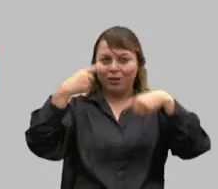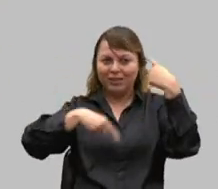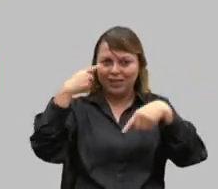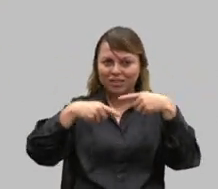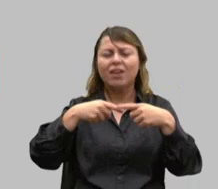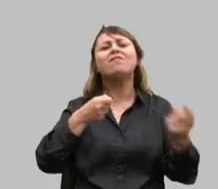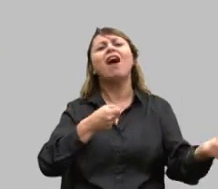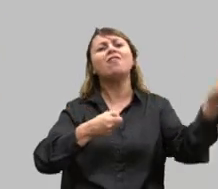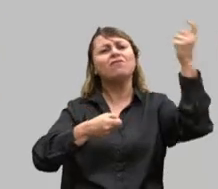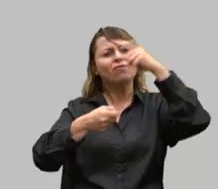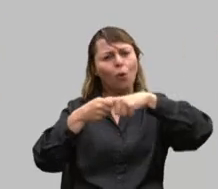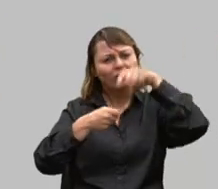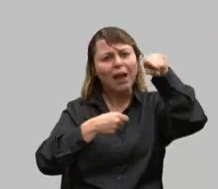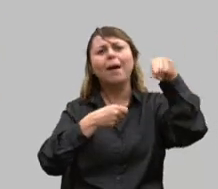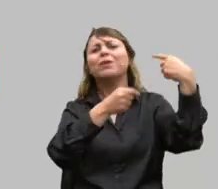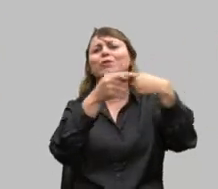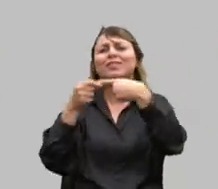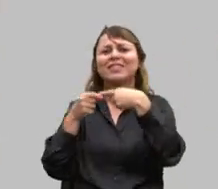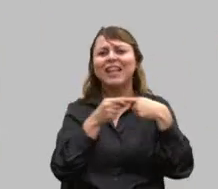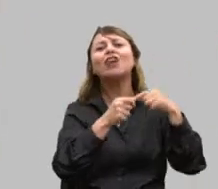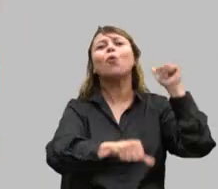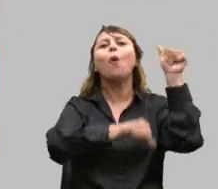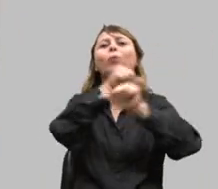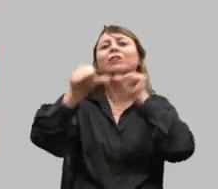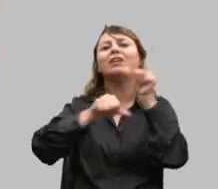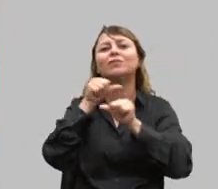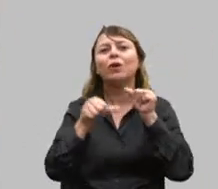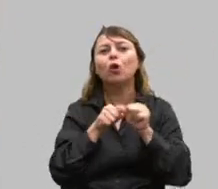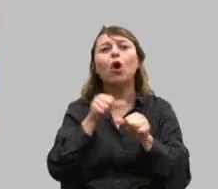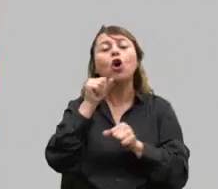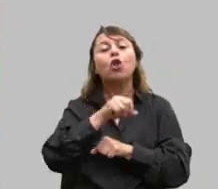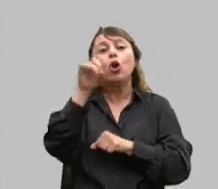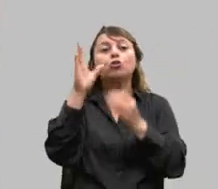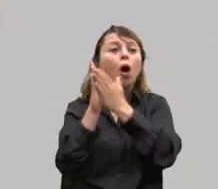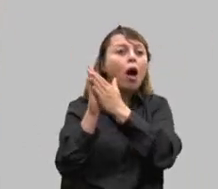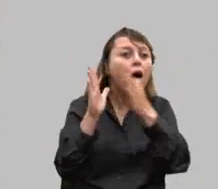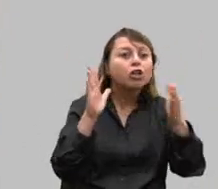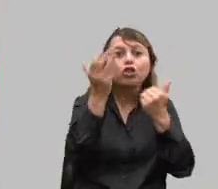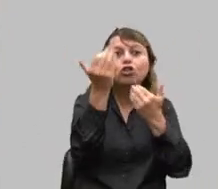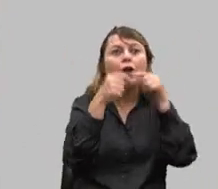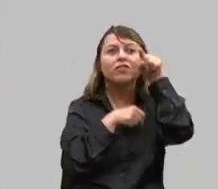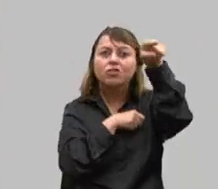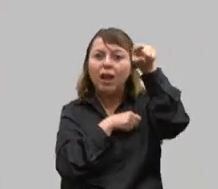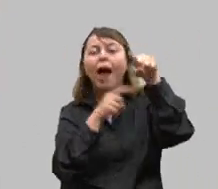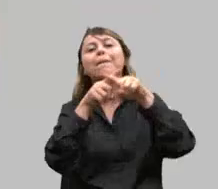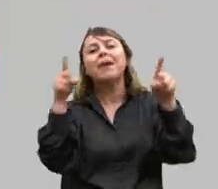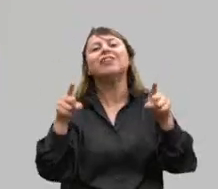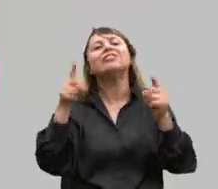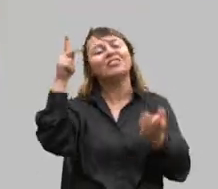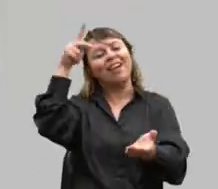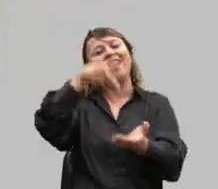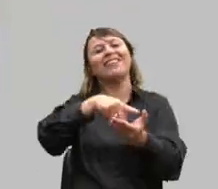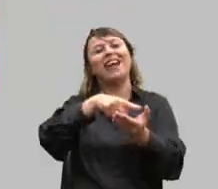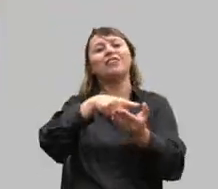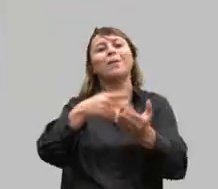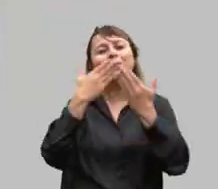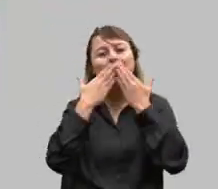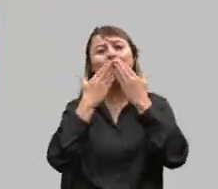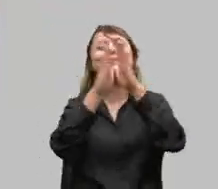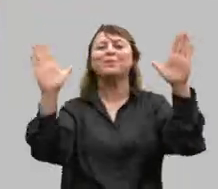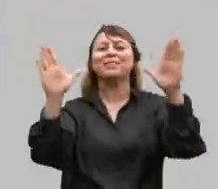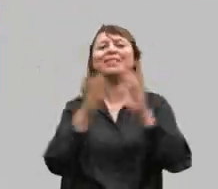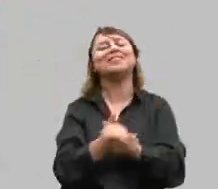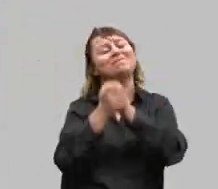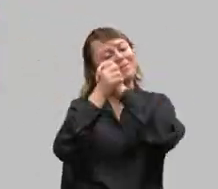voltar para sua cidade como transformador não só da Juventude de lá mas de toda a realidade local beijo para vocês e